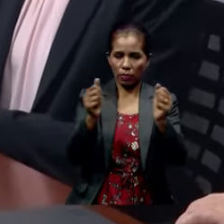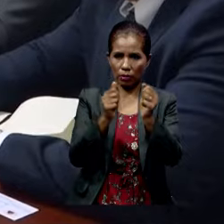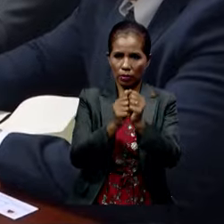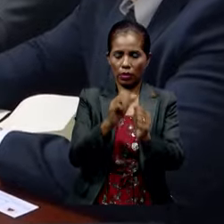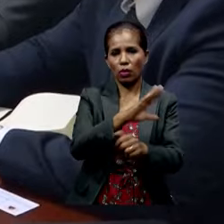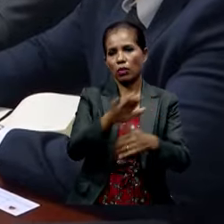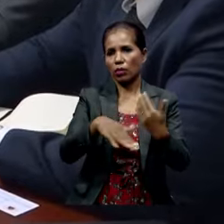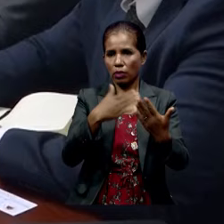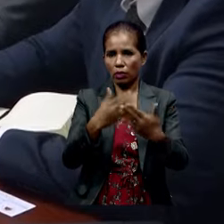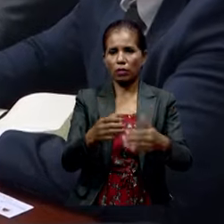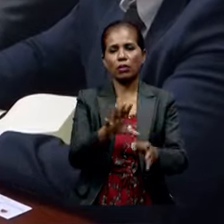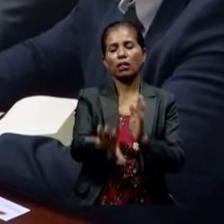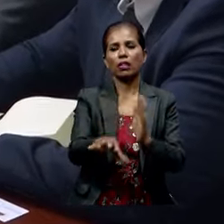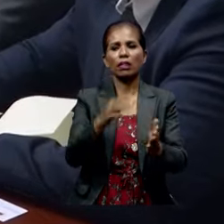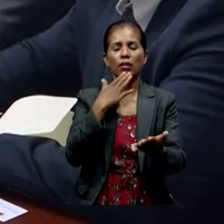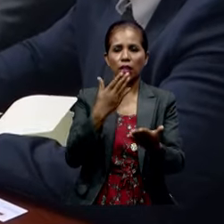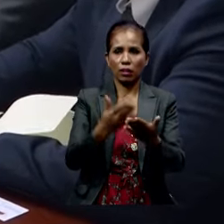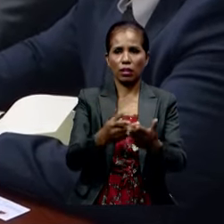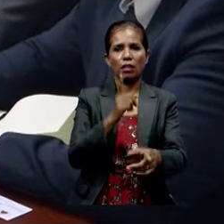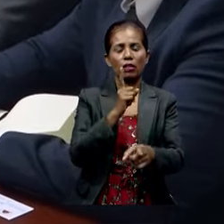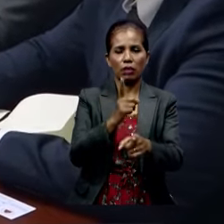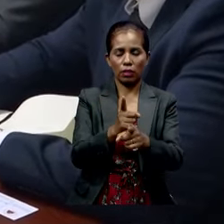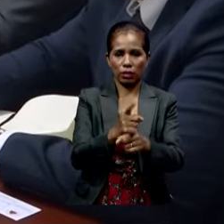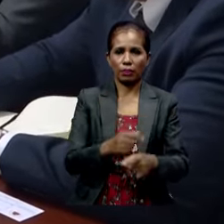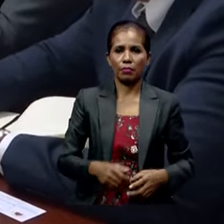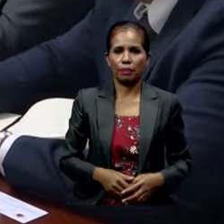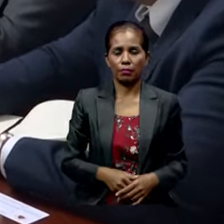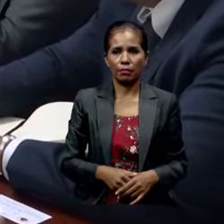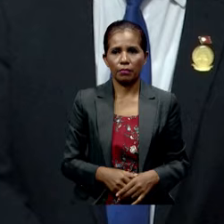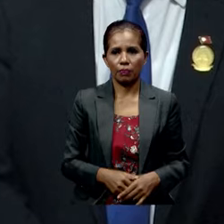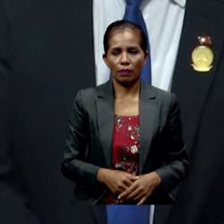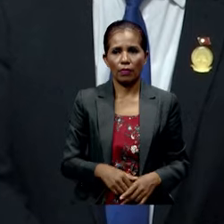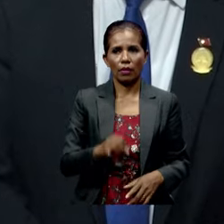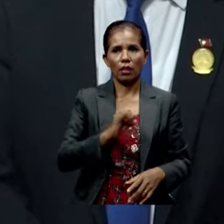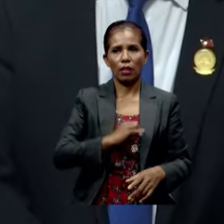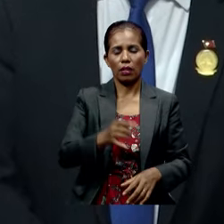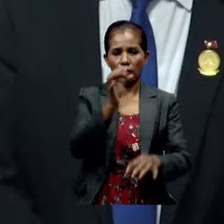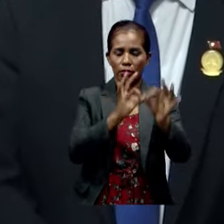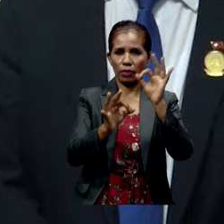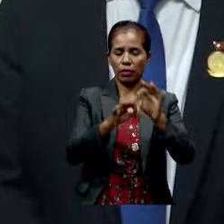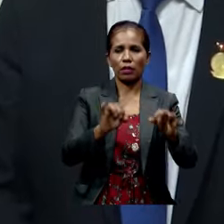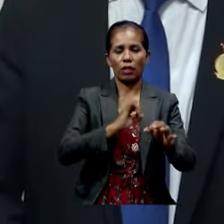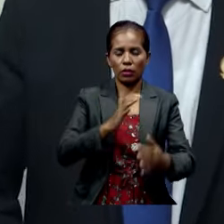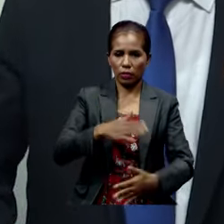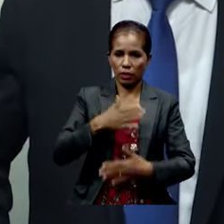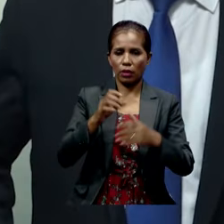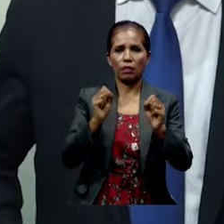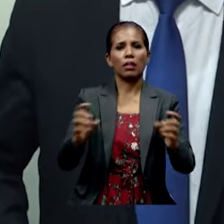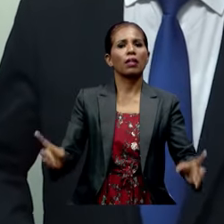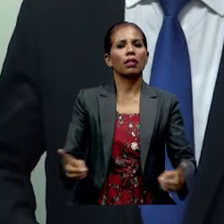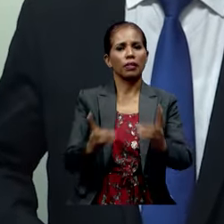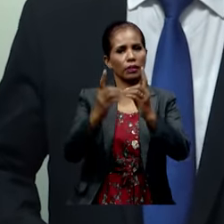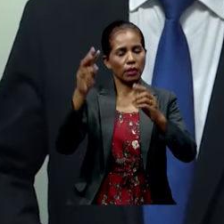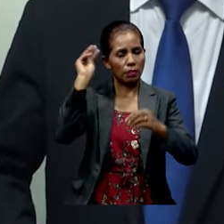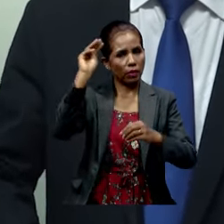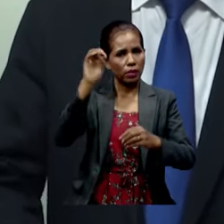parte hotu o dietan solução nebe ideal ba asunto Greater Sunrise. I had a wonderful meeting with how contente tebes bele hasoro ministro